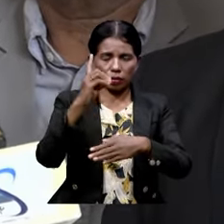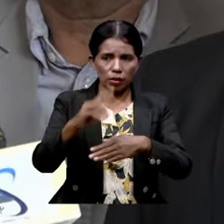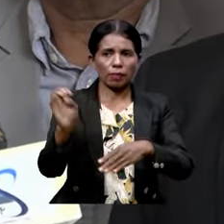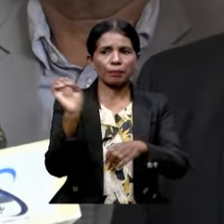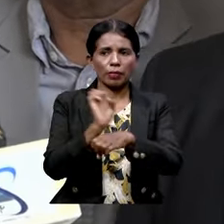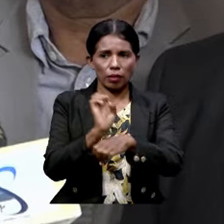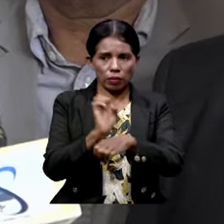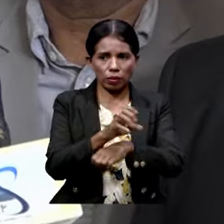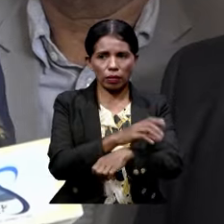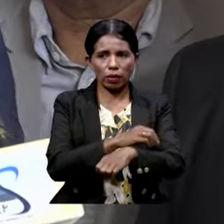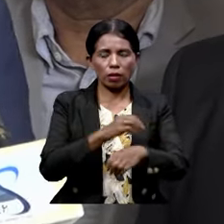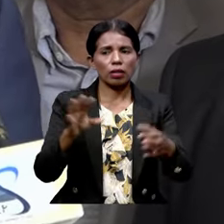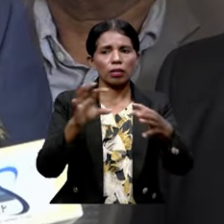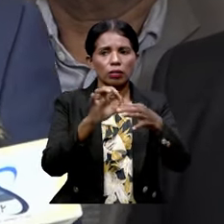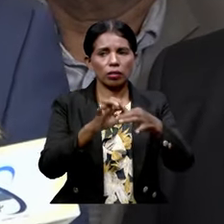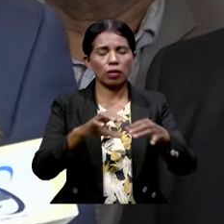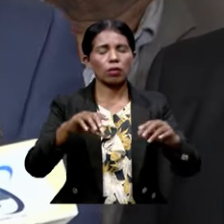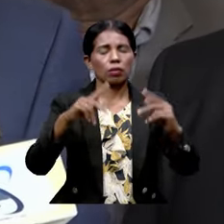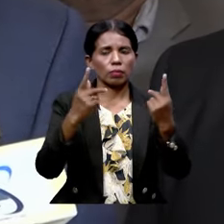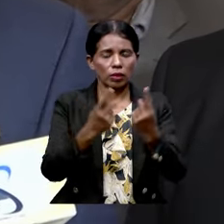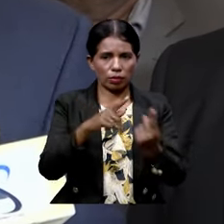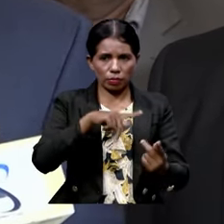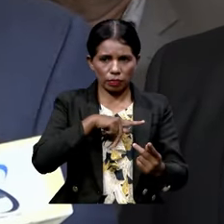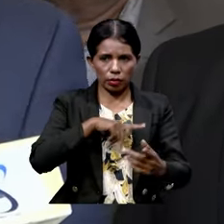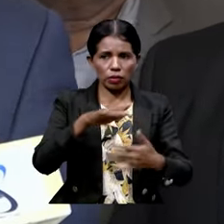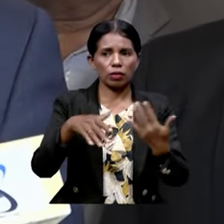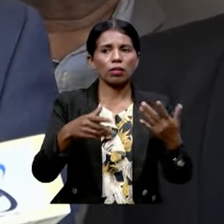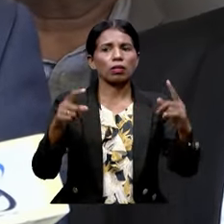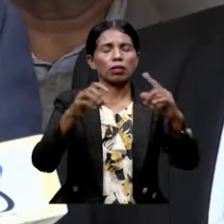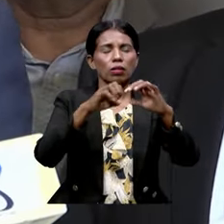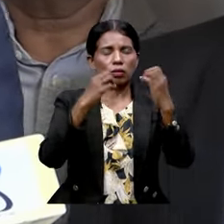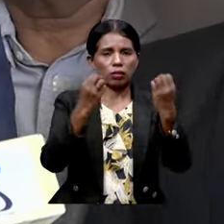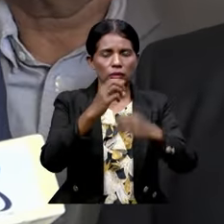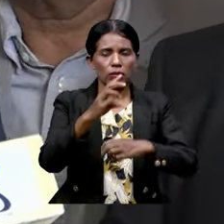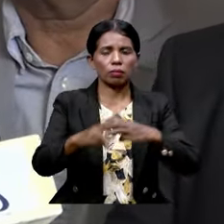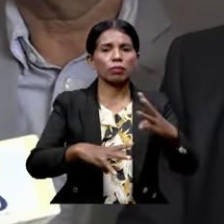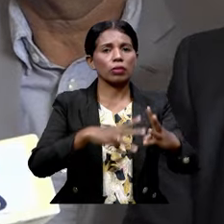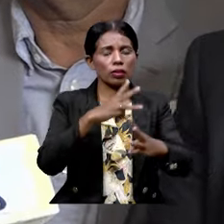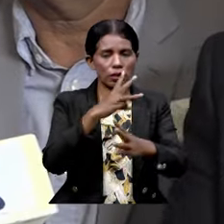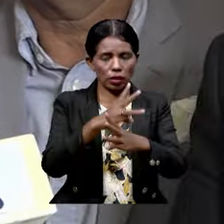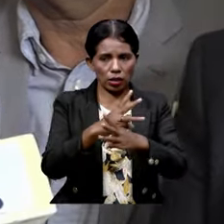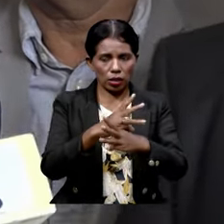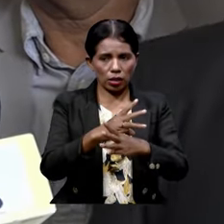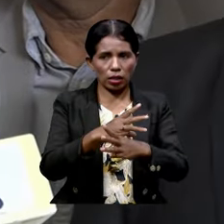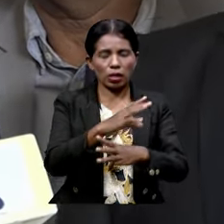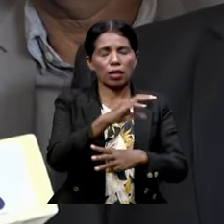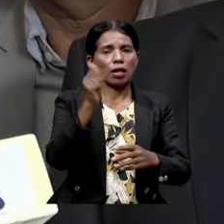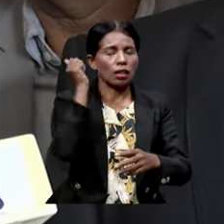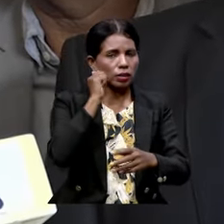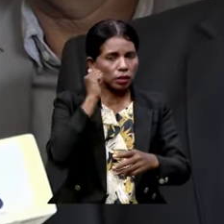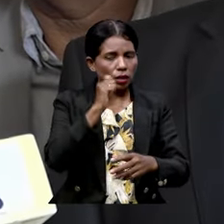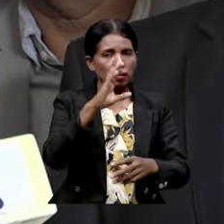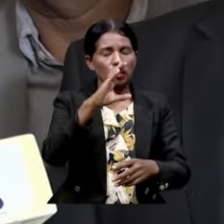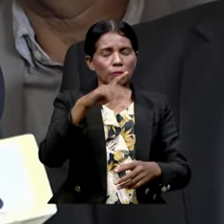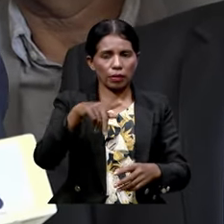economia, ligação ao setor privado, servimos para a Organização Mundial do Comércio, ASEAN, CPLP e